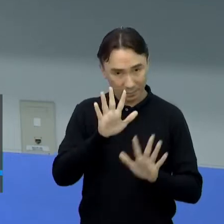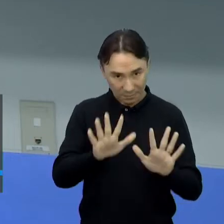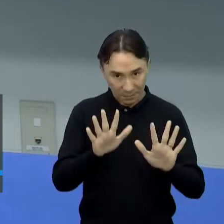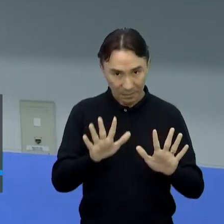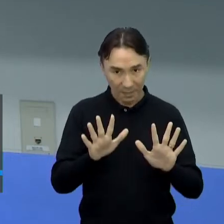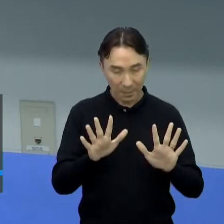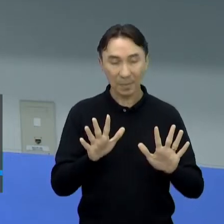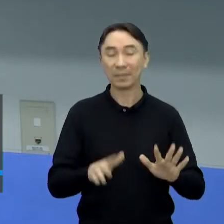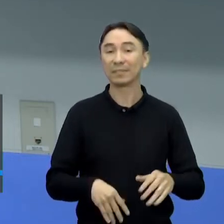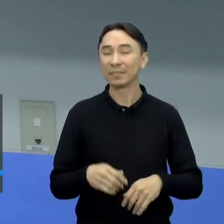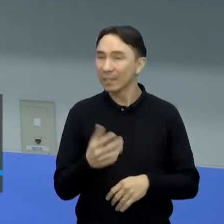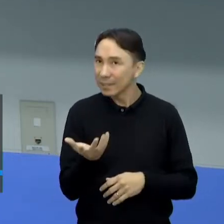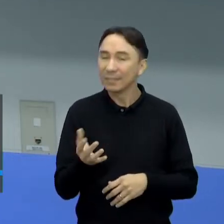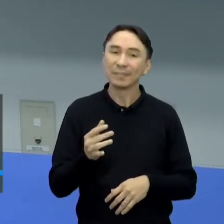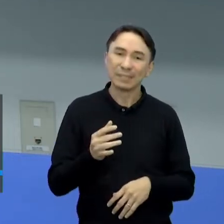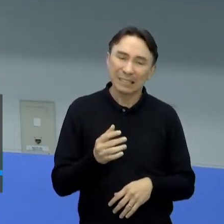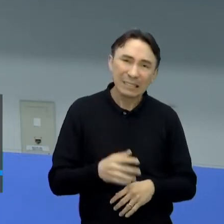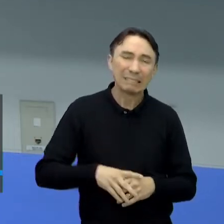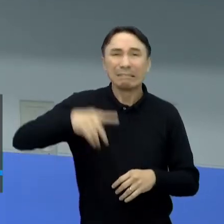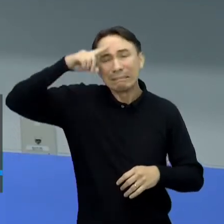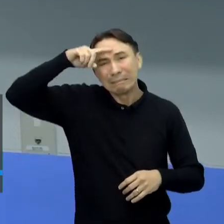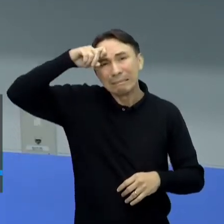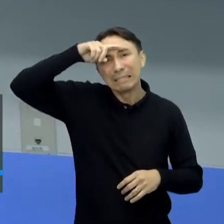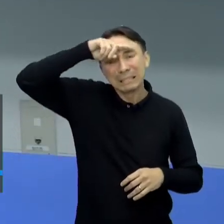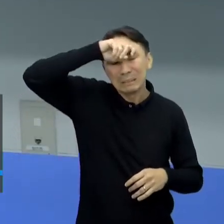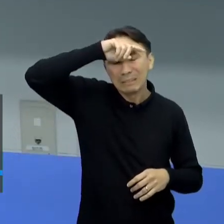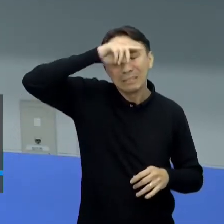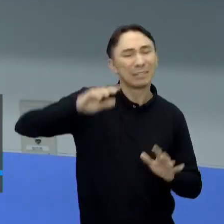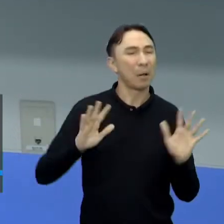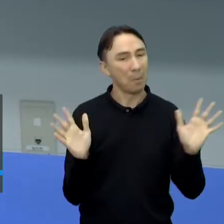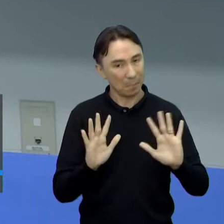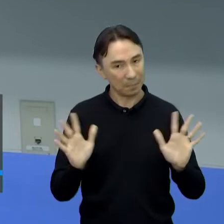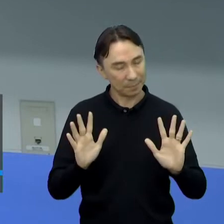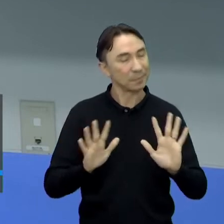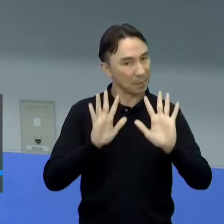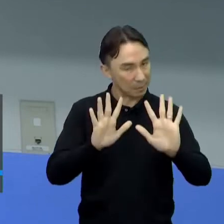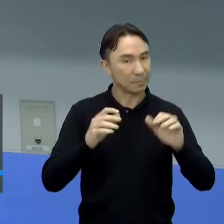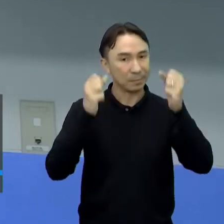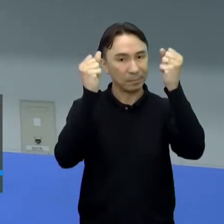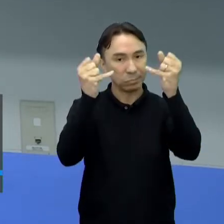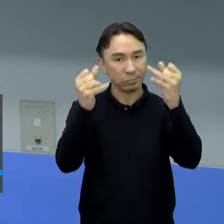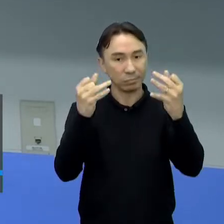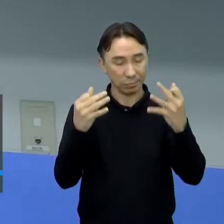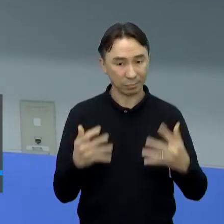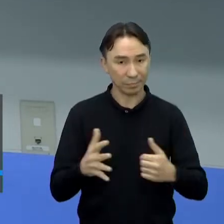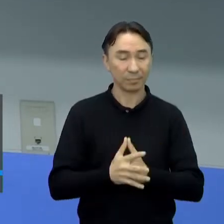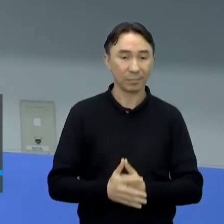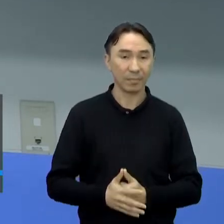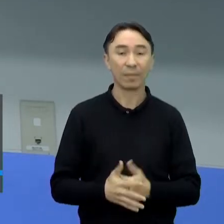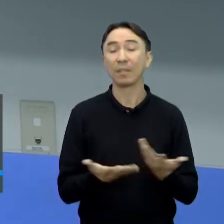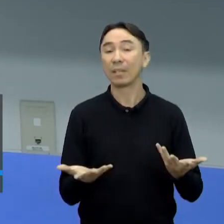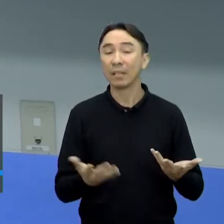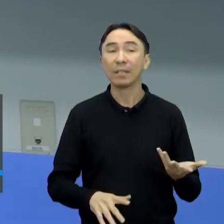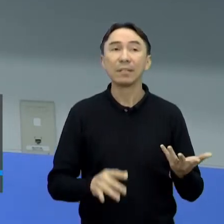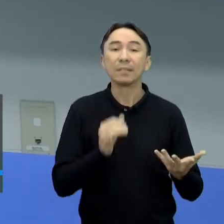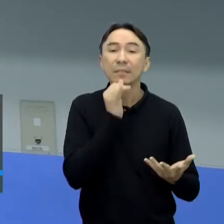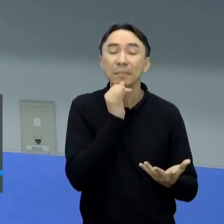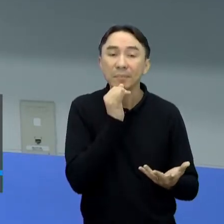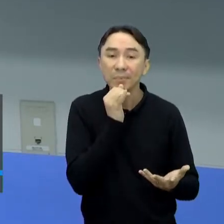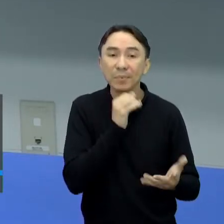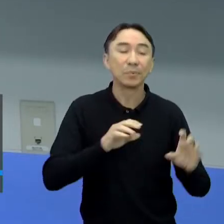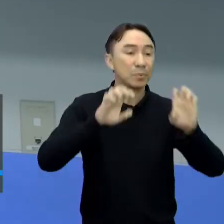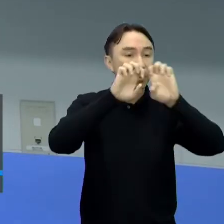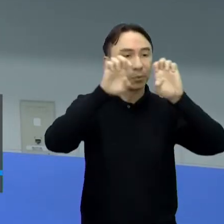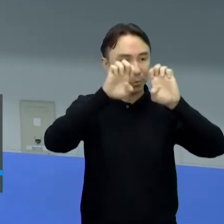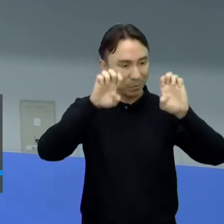Calma, ela não é tão difícil assim. Perceba bem, estrutura é aquilo que mantém